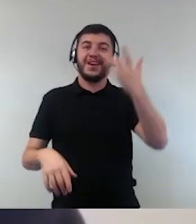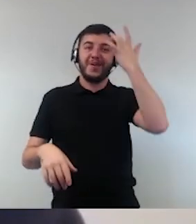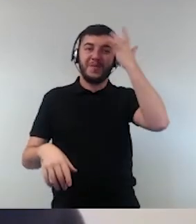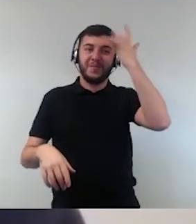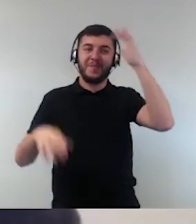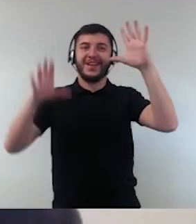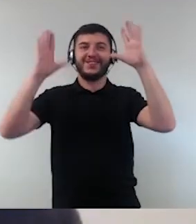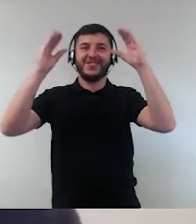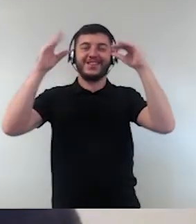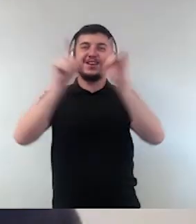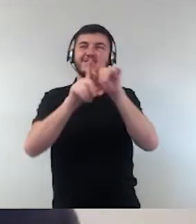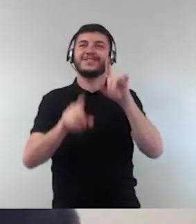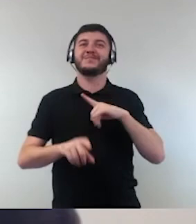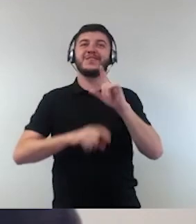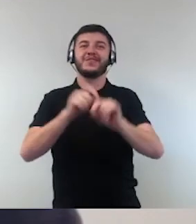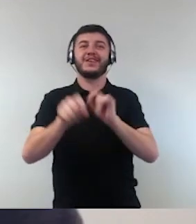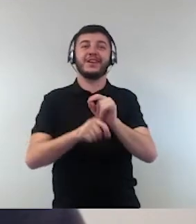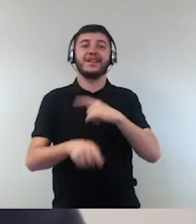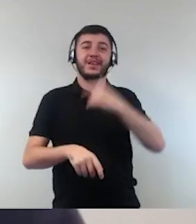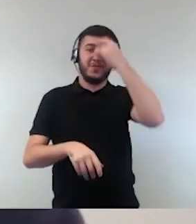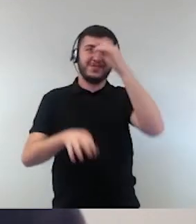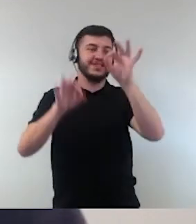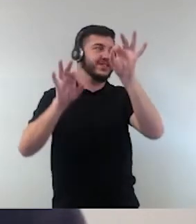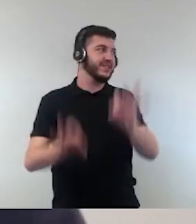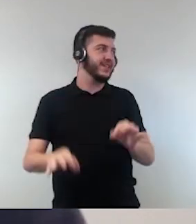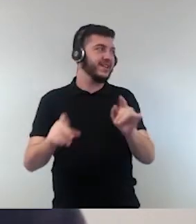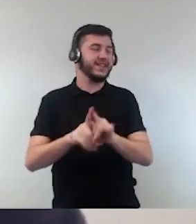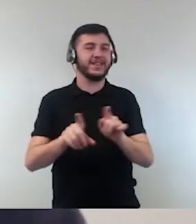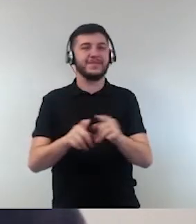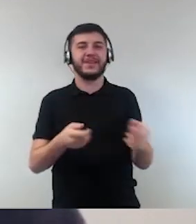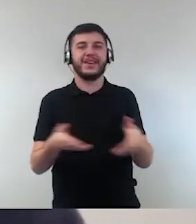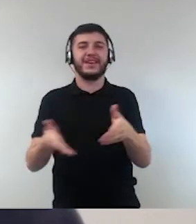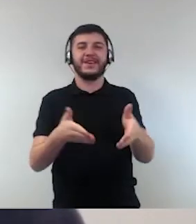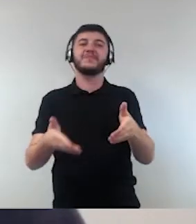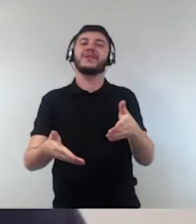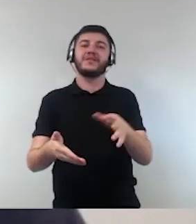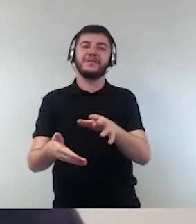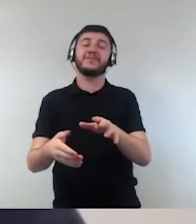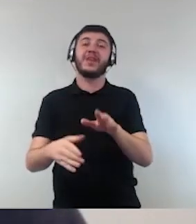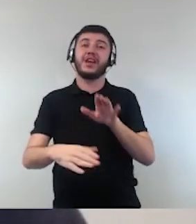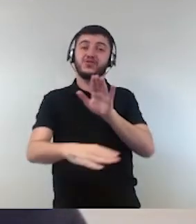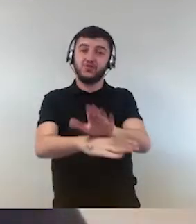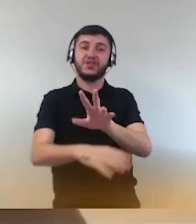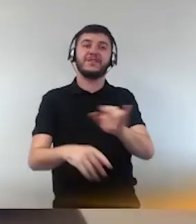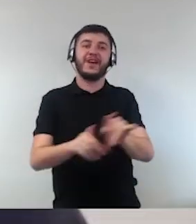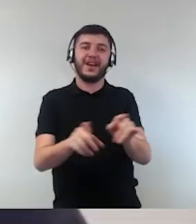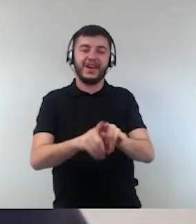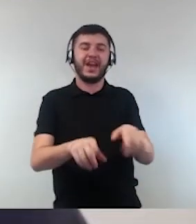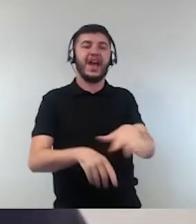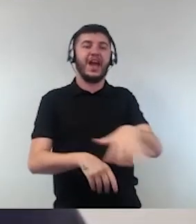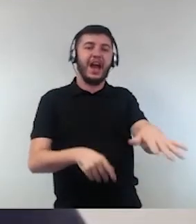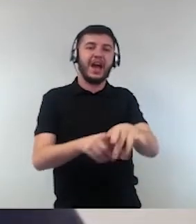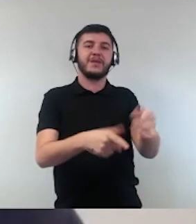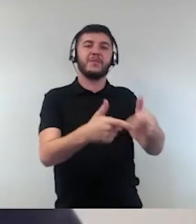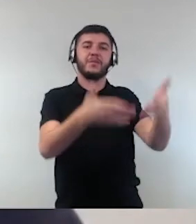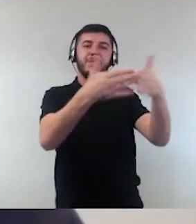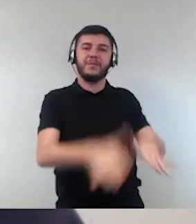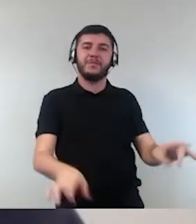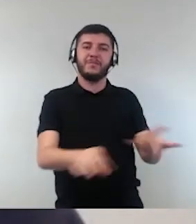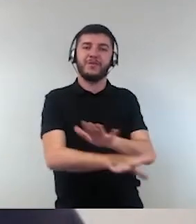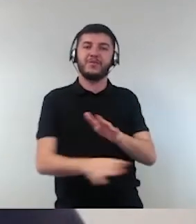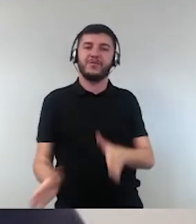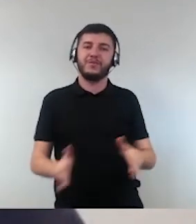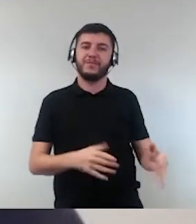chegar em um bom senso e no meio do caminho. Agora, se eu pegar um gancho rapidinho, um risco, né, que o